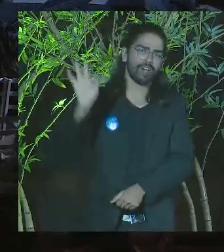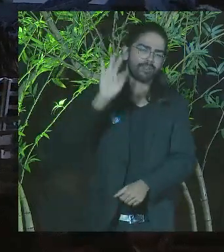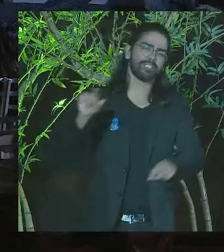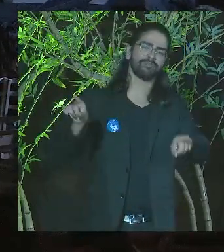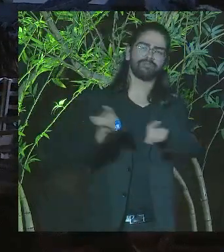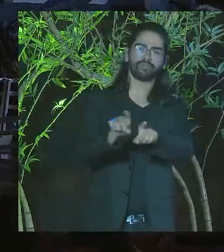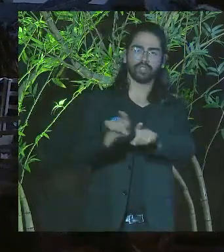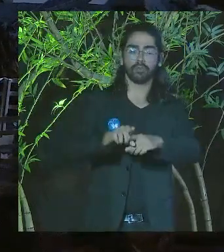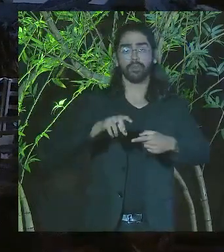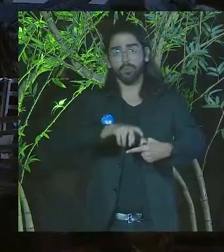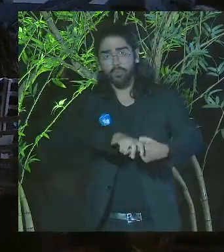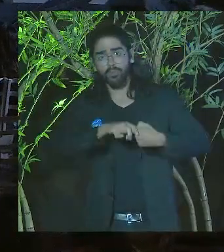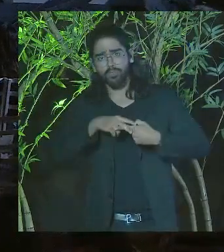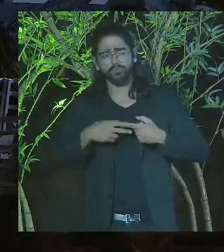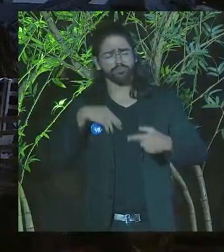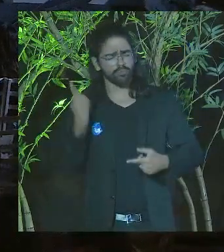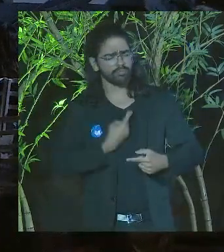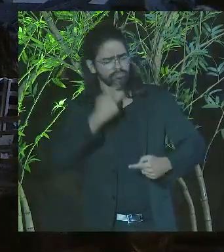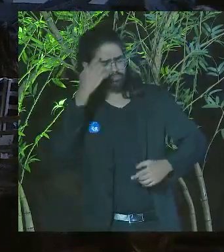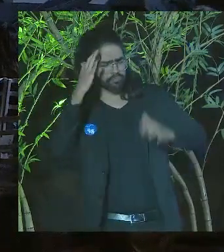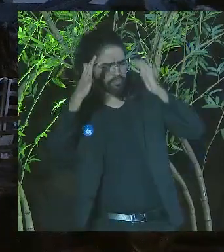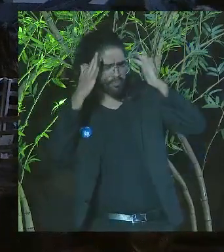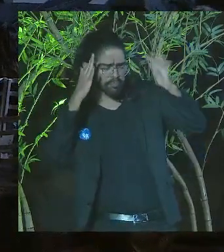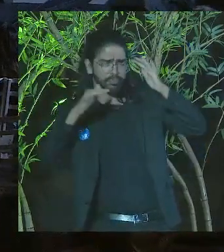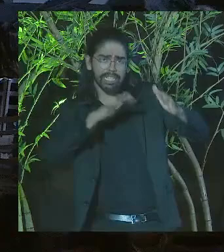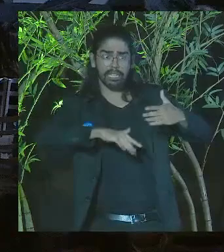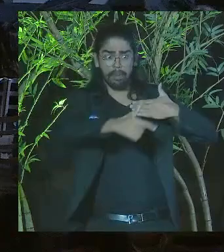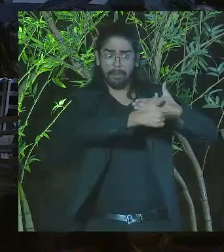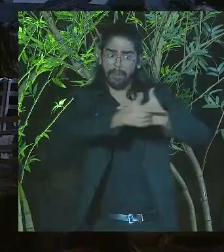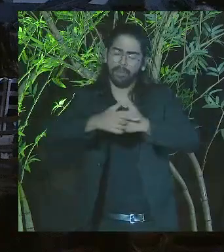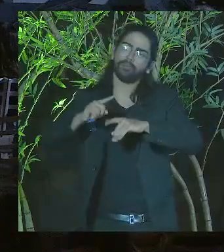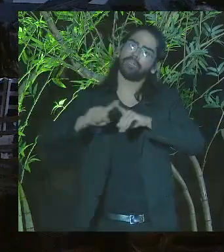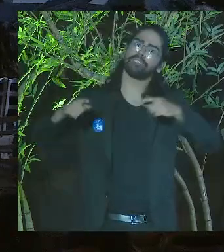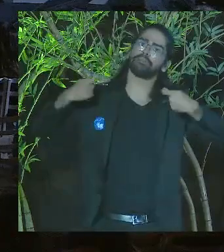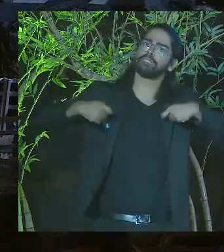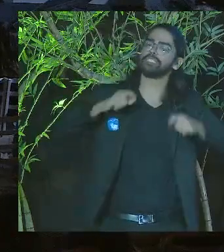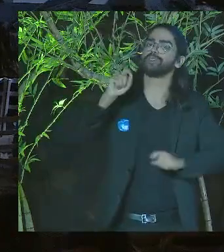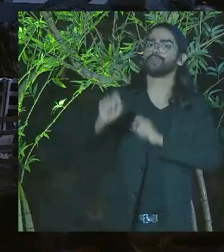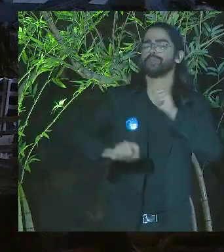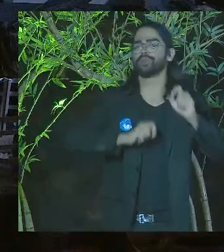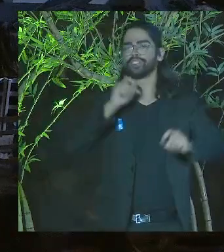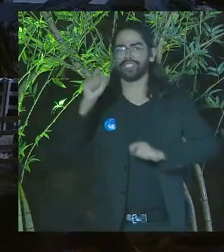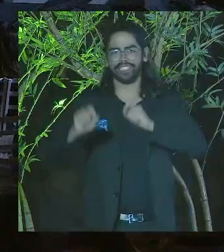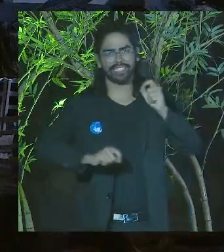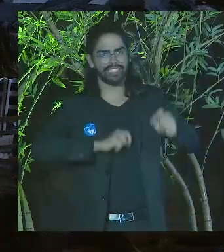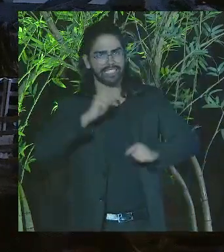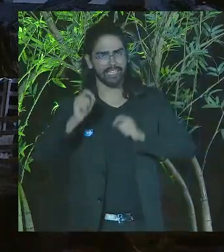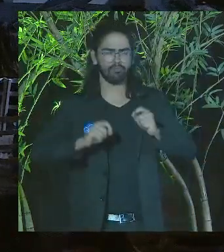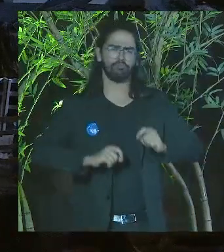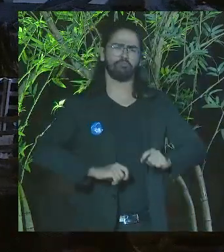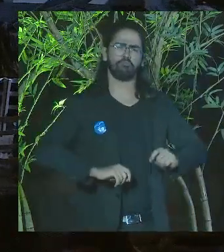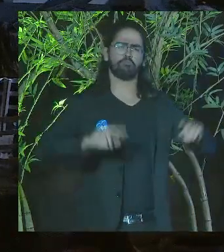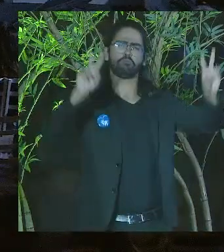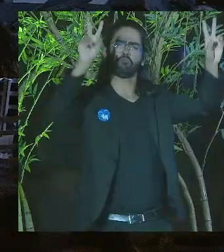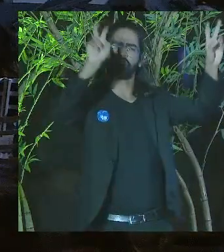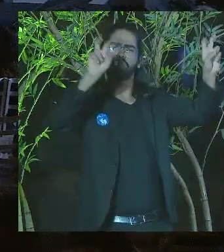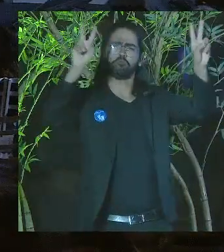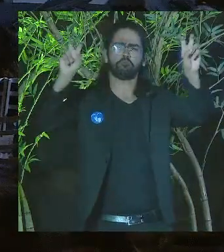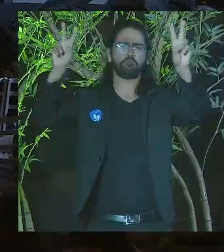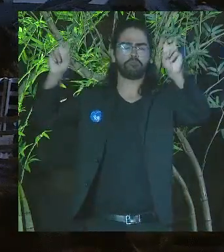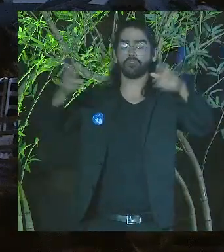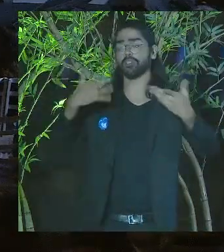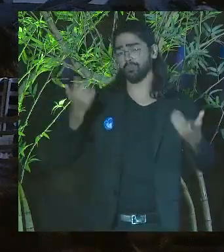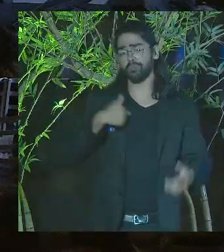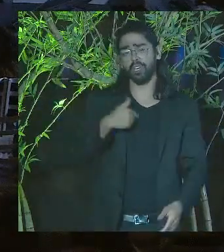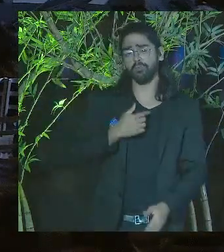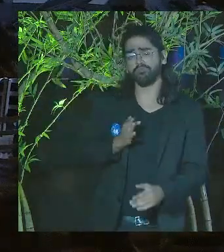partir desses papéis, mas tem que gastar também um pouco, né, desses títulos que a gente ganha. Eu estava em Nova